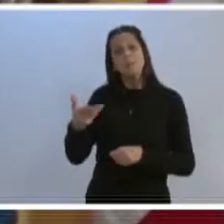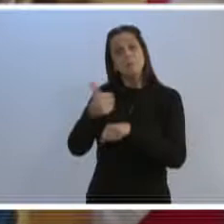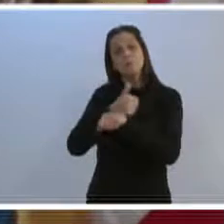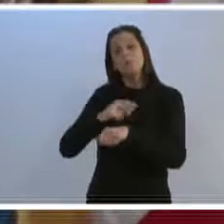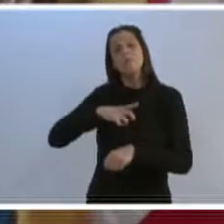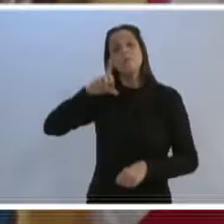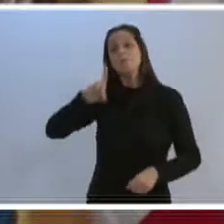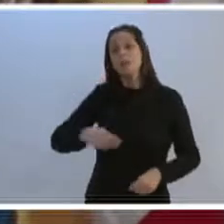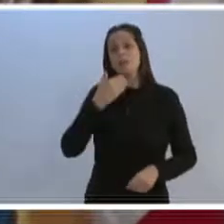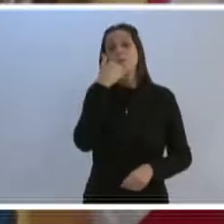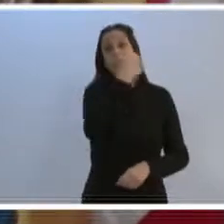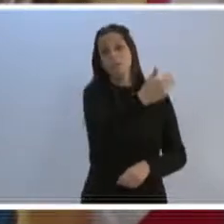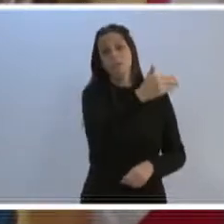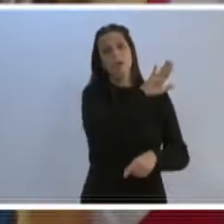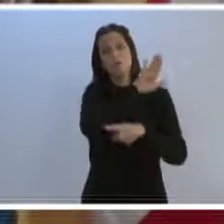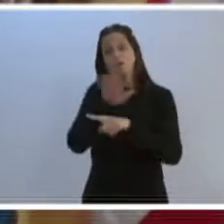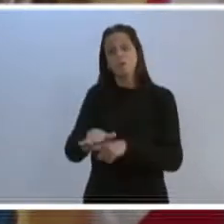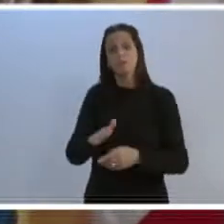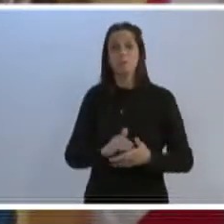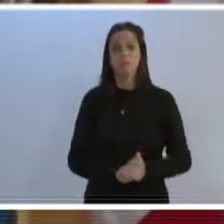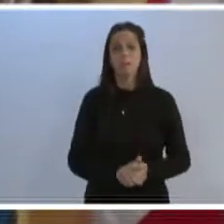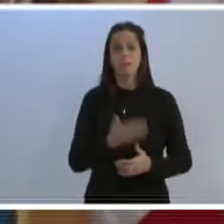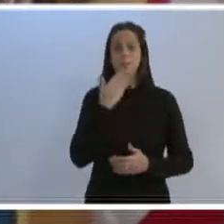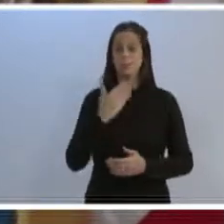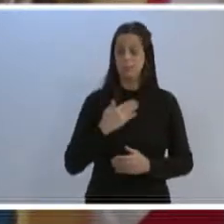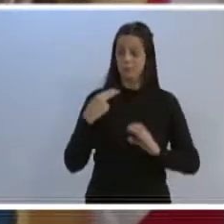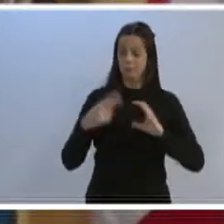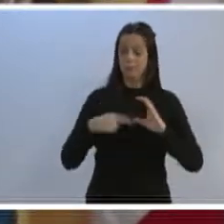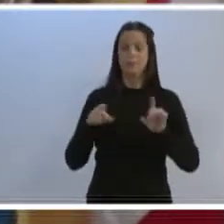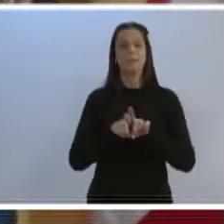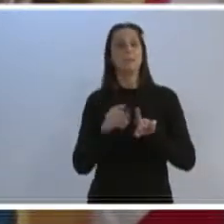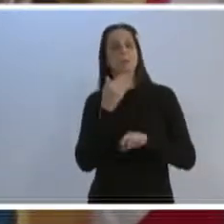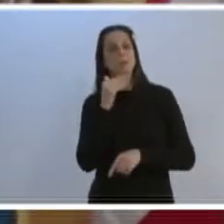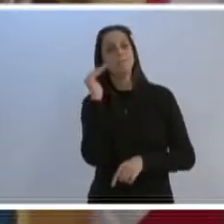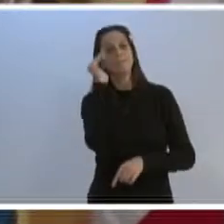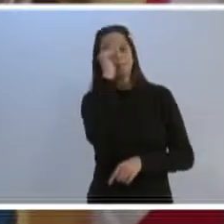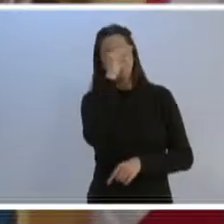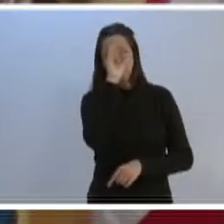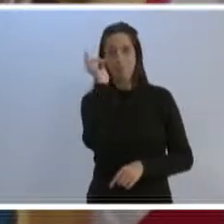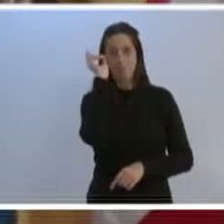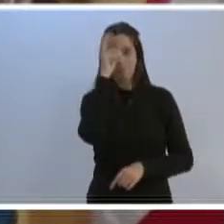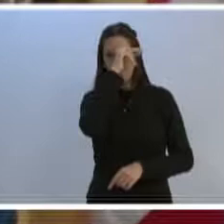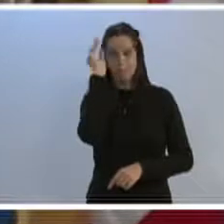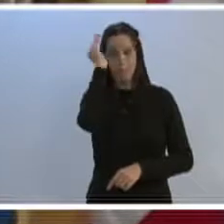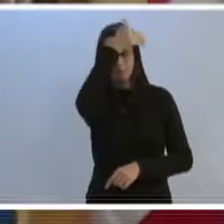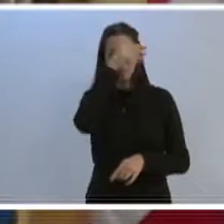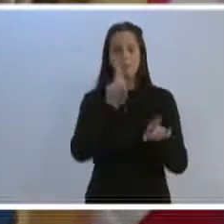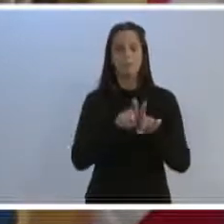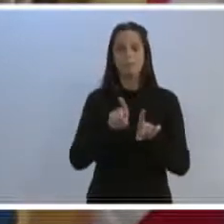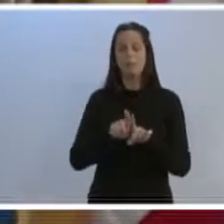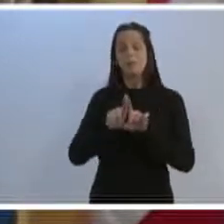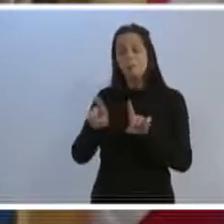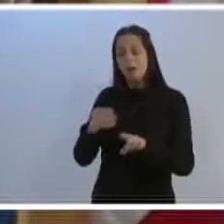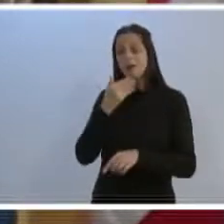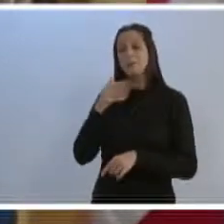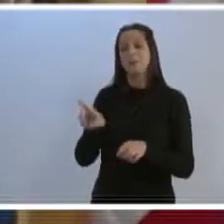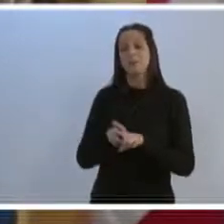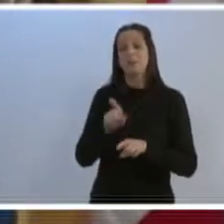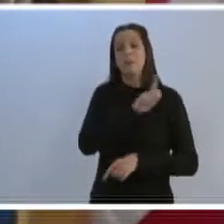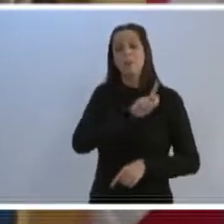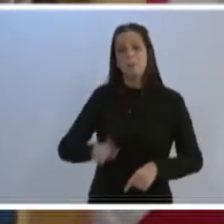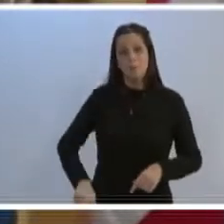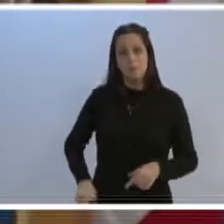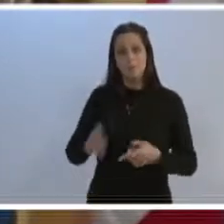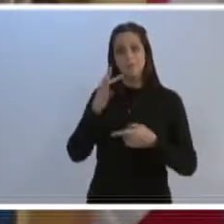então eles estão pedindo para a câmara estão solicitando ao prefeito e principalmente ao governo do estado eo governo federal a